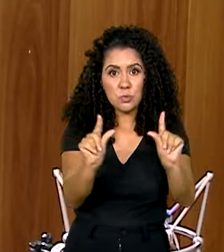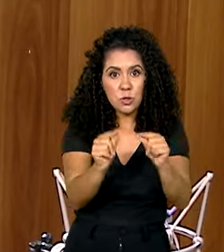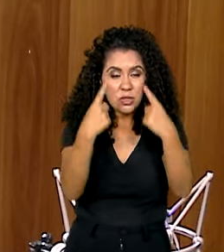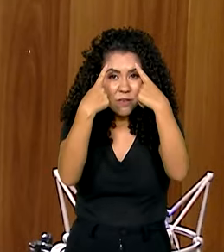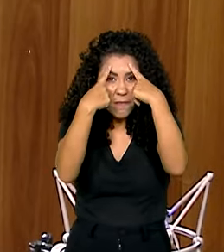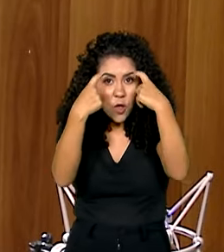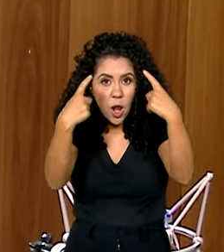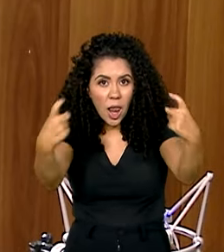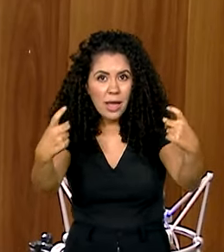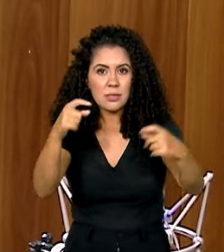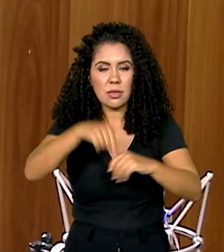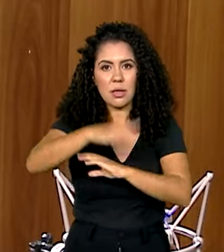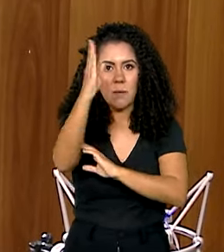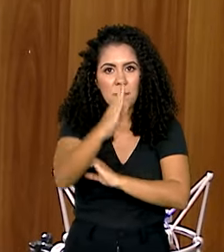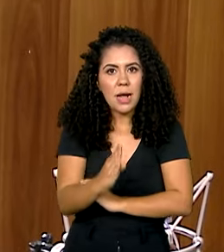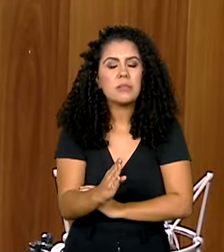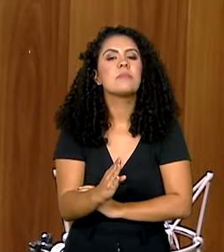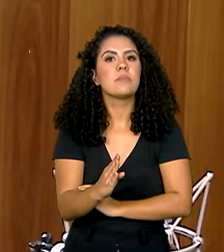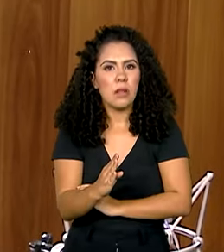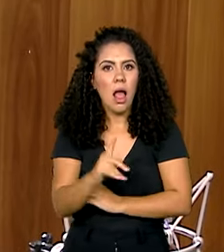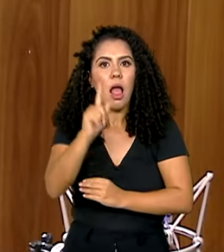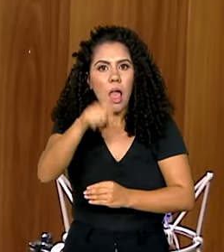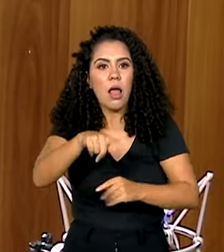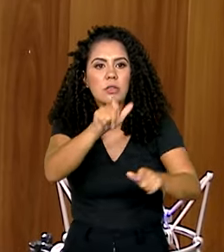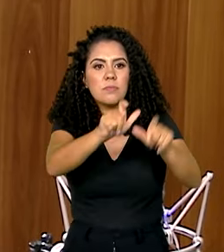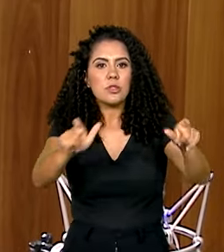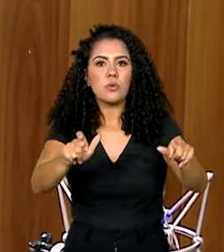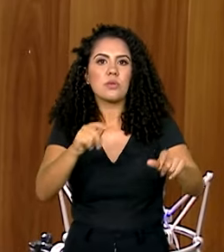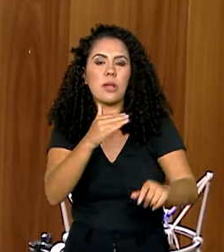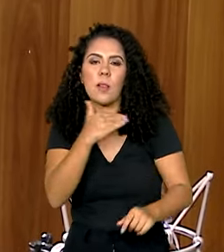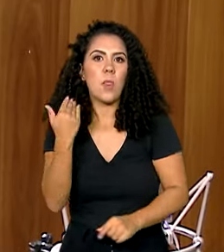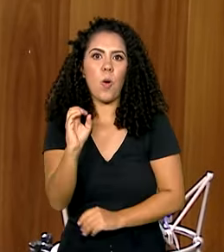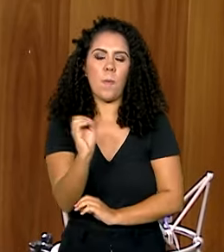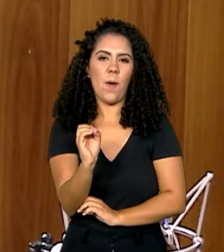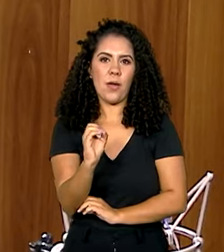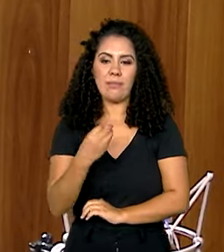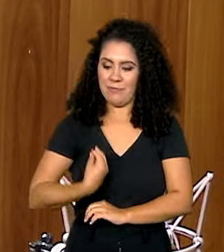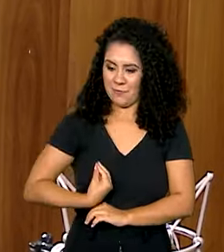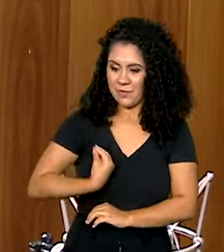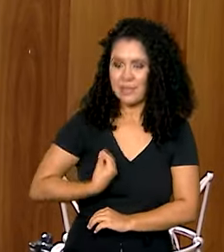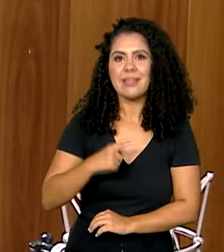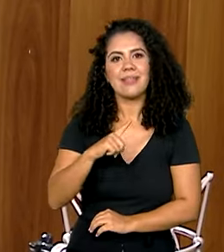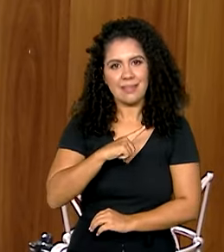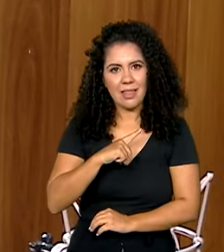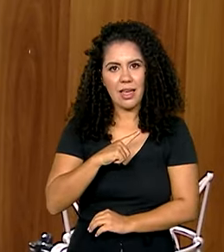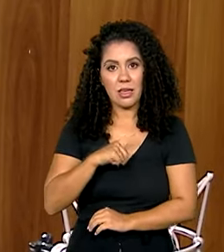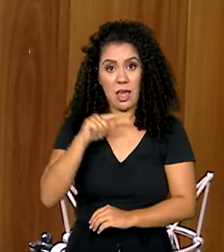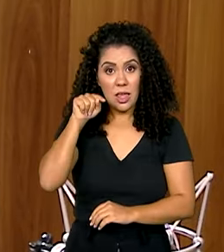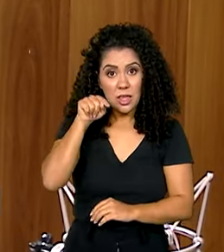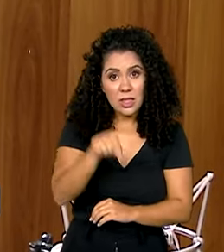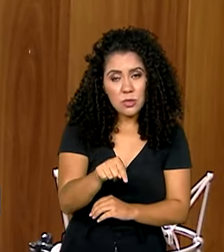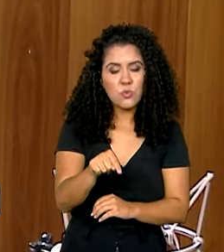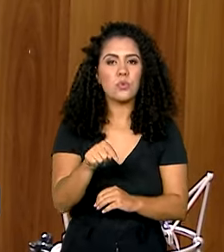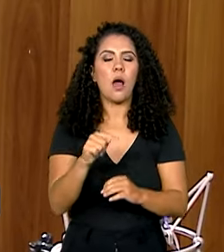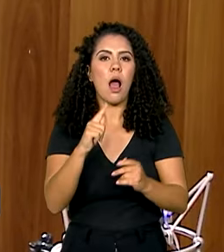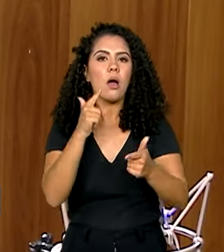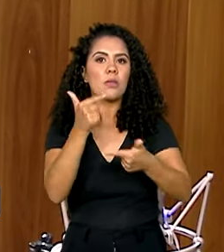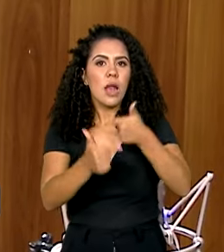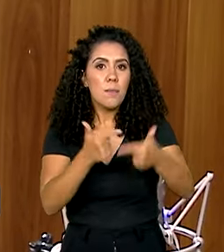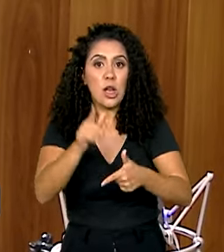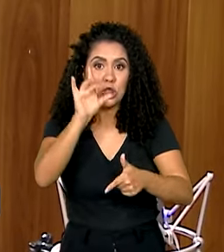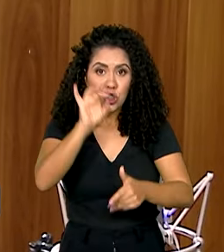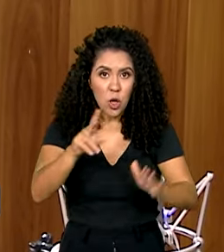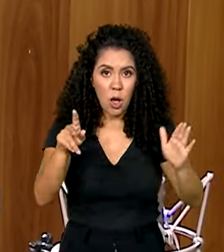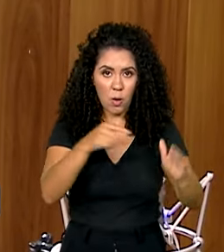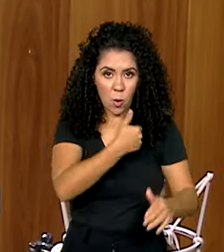intencionais, a gente está falando de pessoas que deixaram de morrer, pessoas que foram salvas. Esse não é um trabalho, claro, apenas do